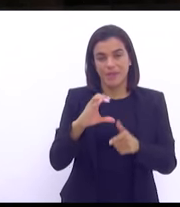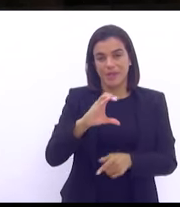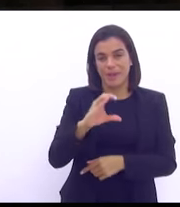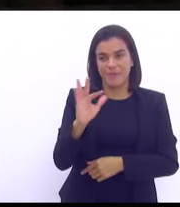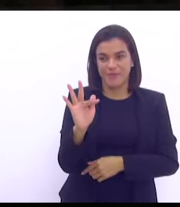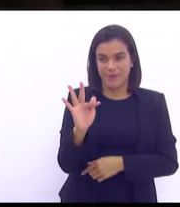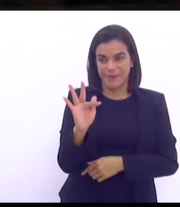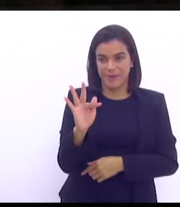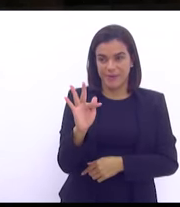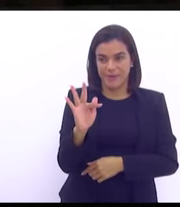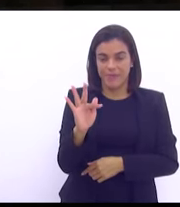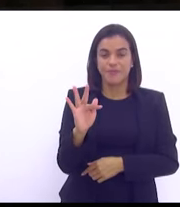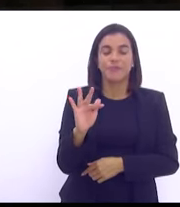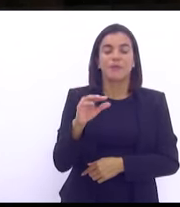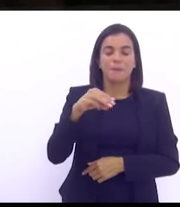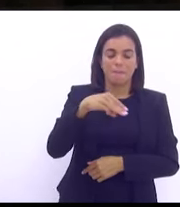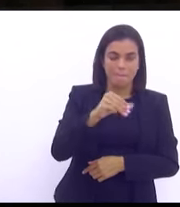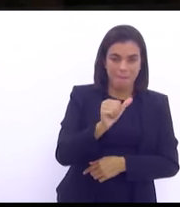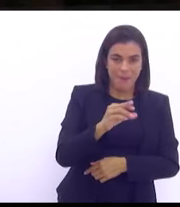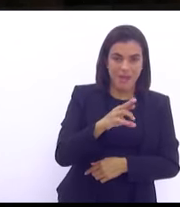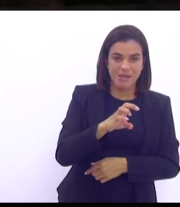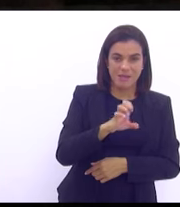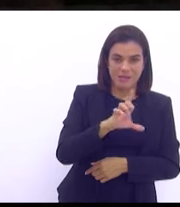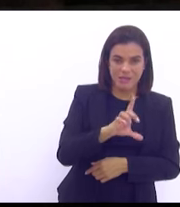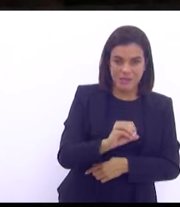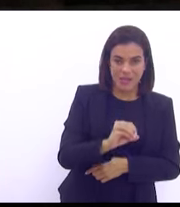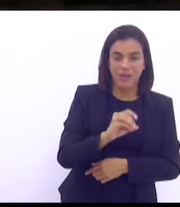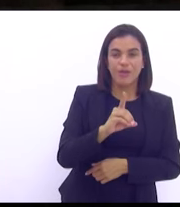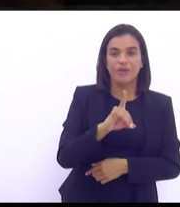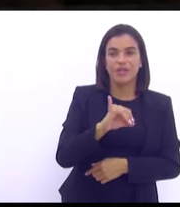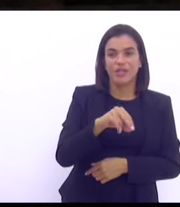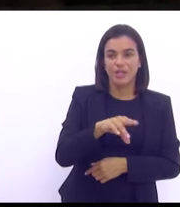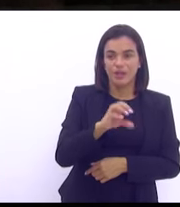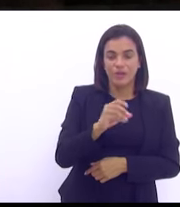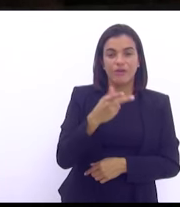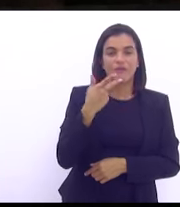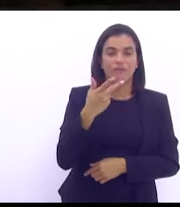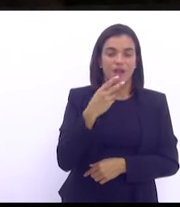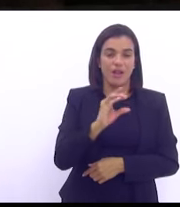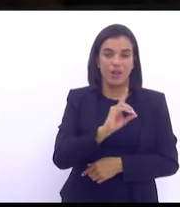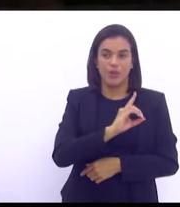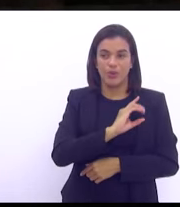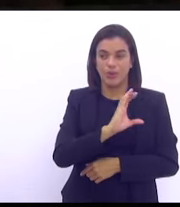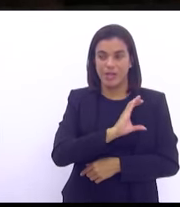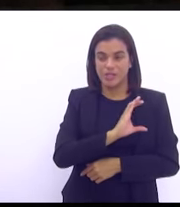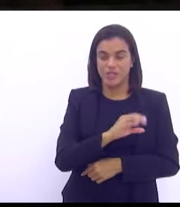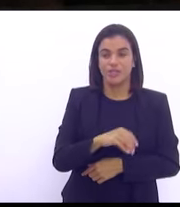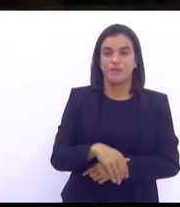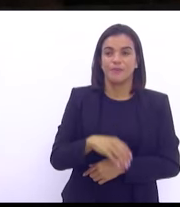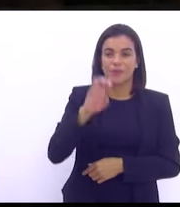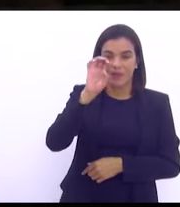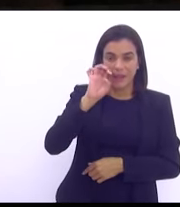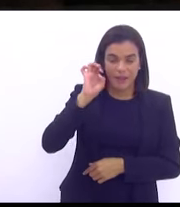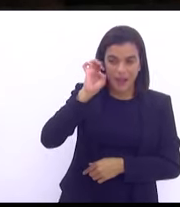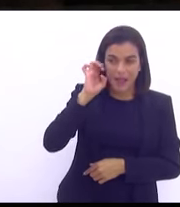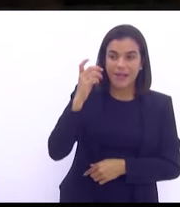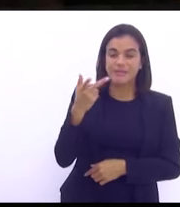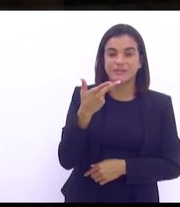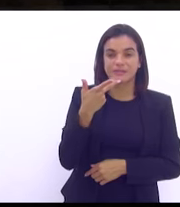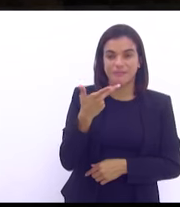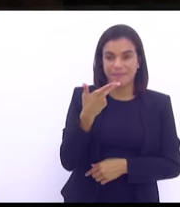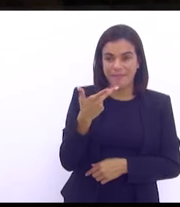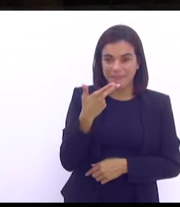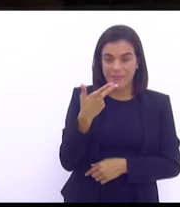Frio. E o Marcelo Dino, na Colher de Leite, falando de Caxias. Deputada Érica Takimoto